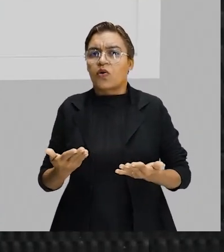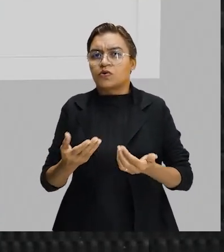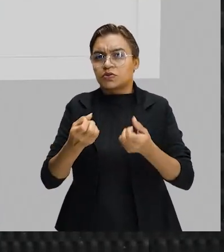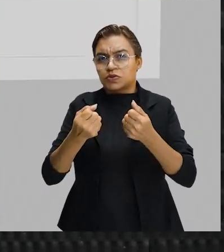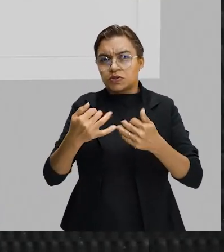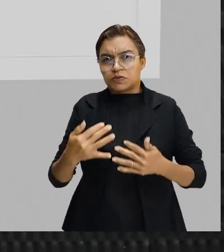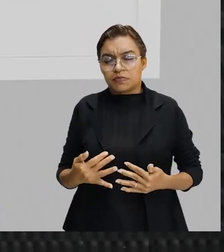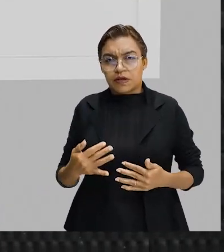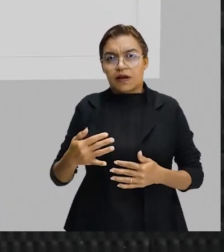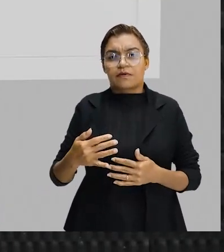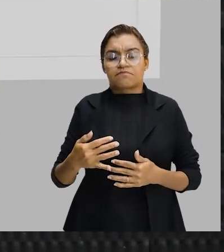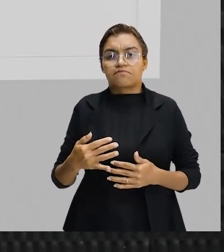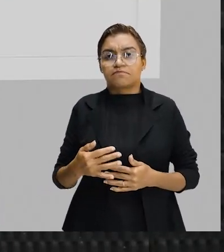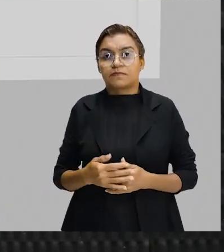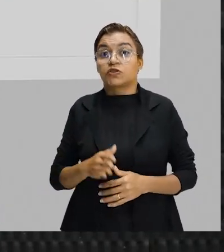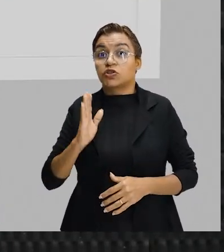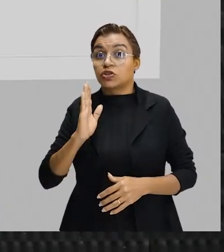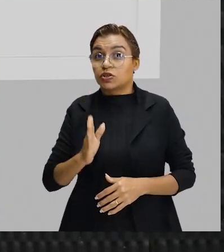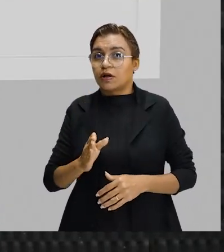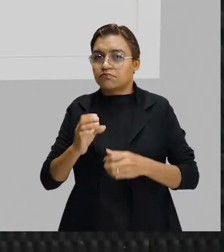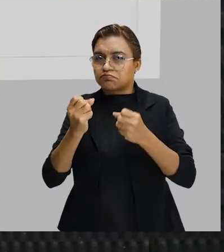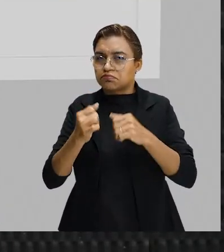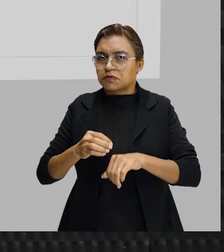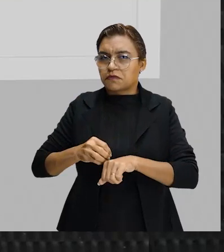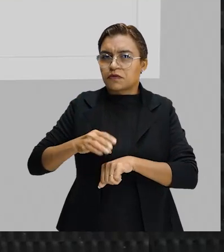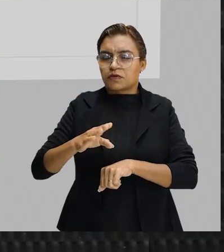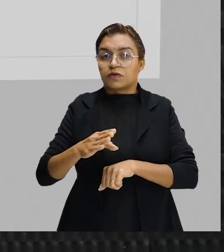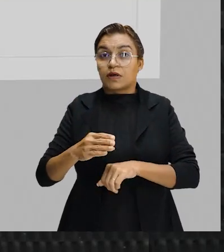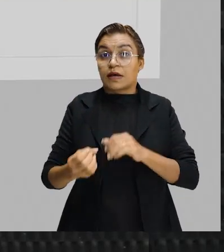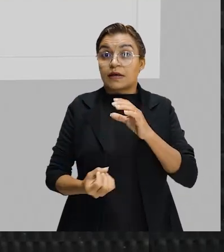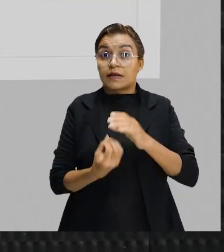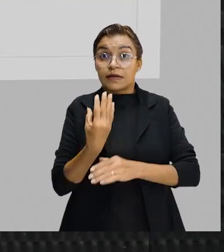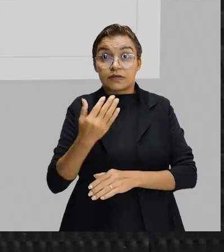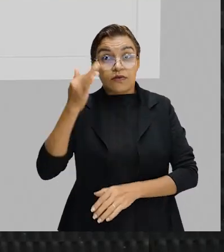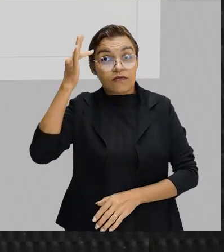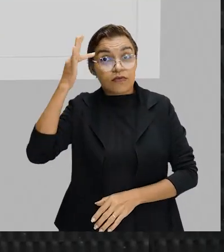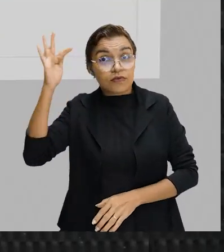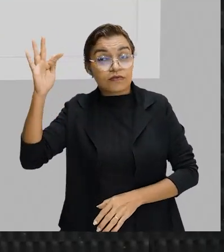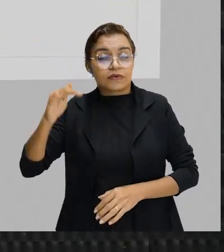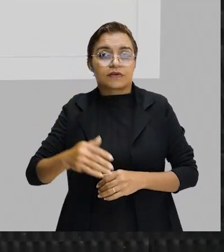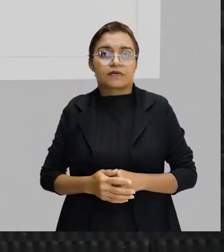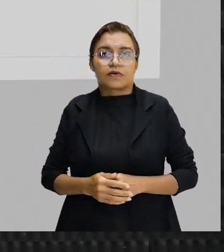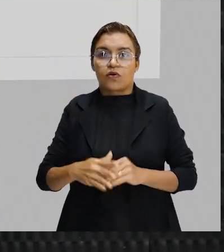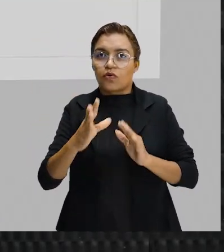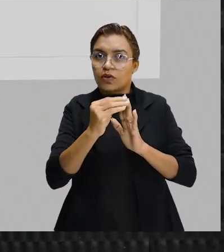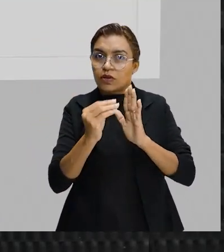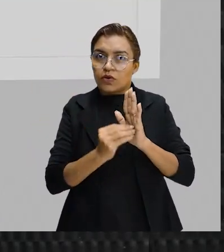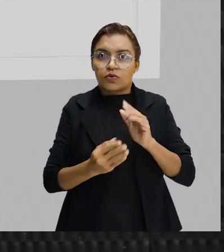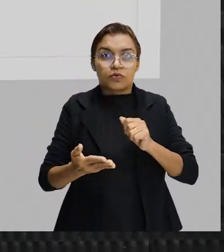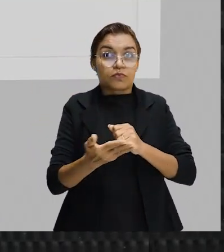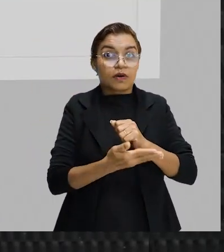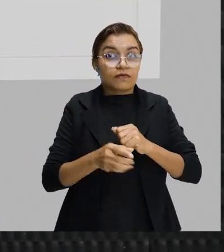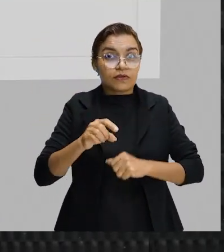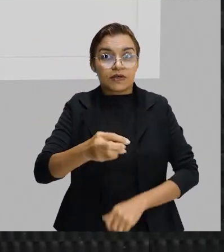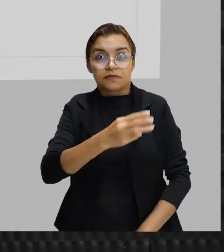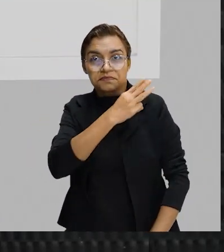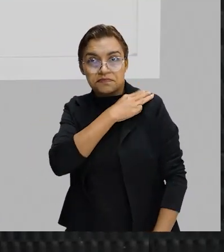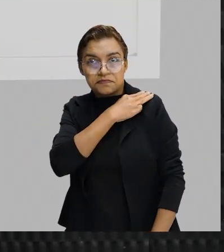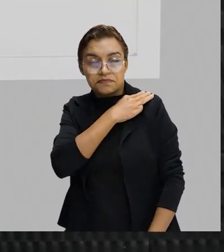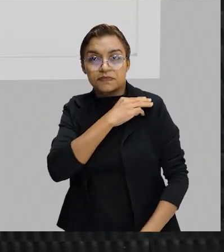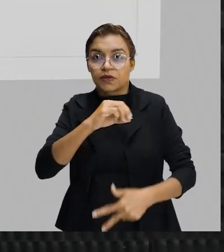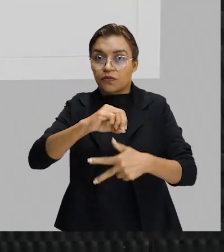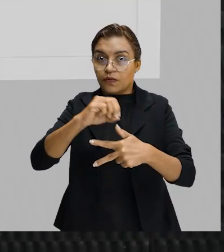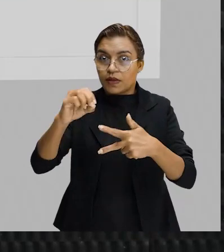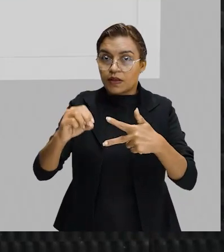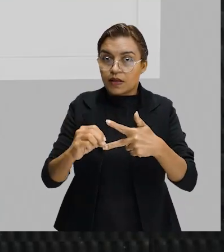forma geral, já demos muitas dicas para vocês sobre as origens da filosofia. É um conteúdo básico, você que é terceironista, que vai fazer o